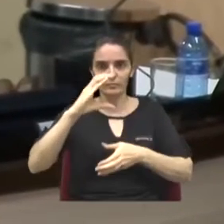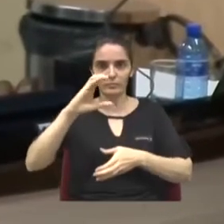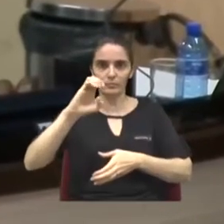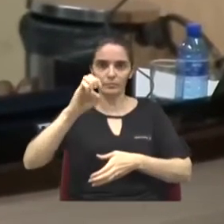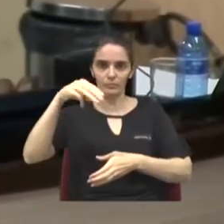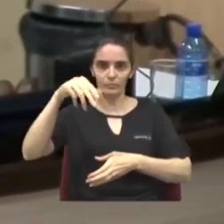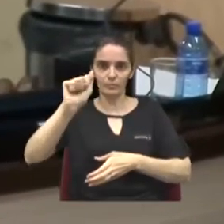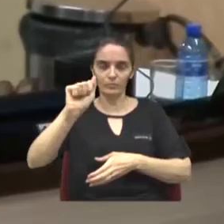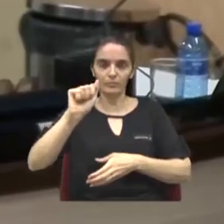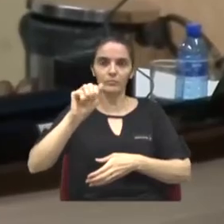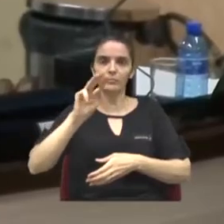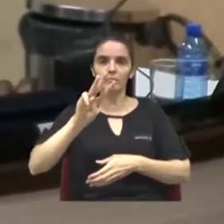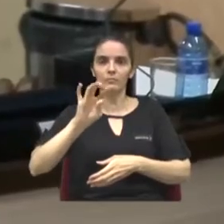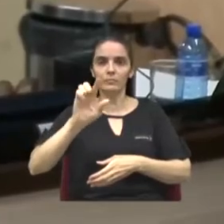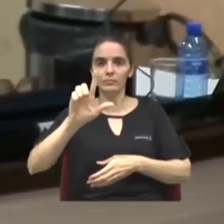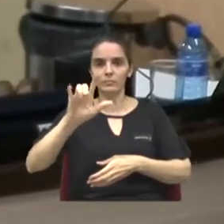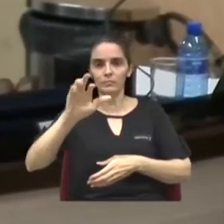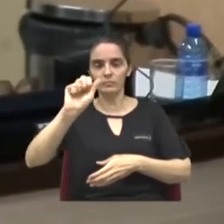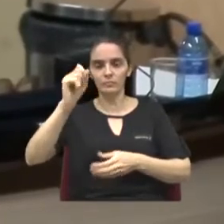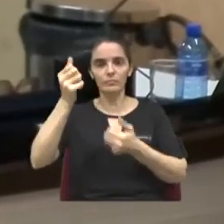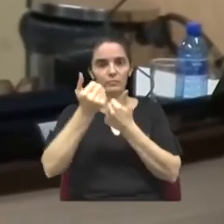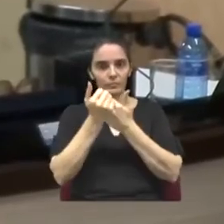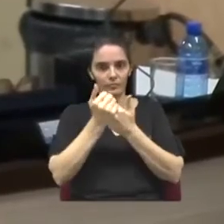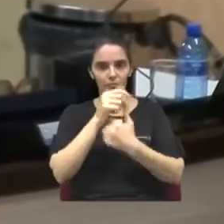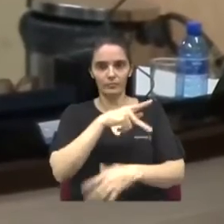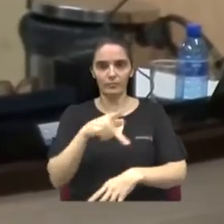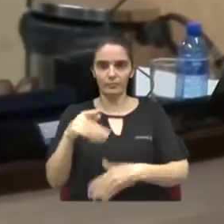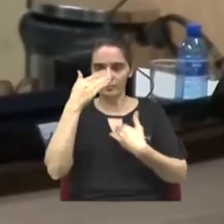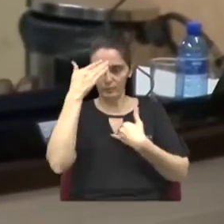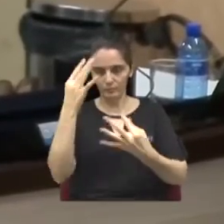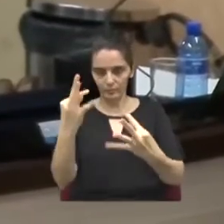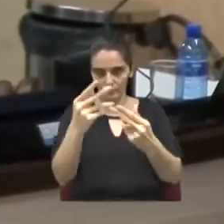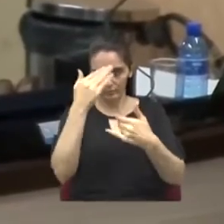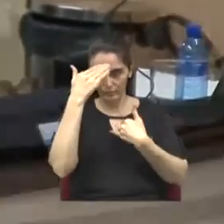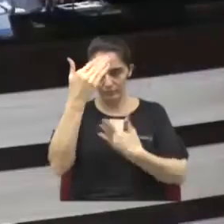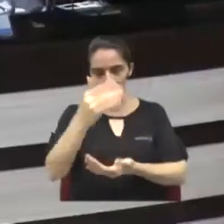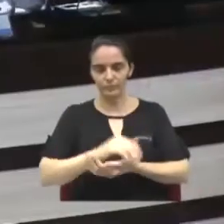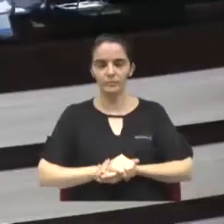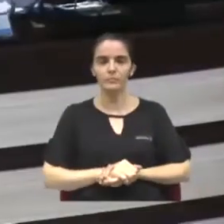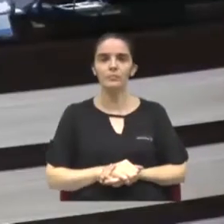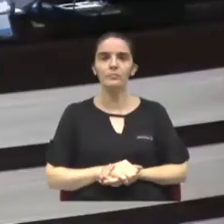né, a William, a vice-presidente, agradeço a todos. Muito obrigado, presidente.